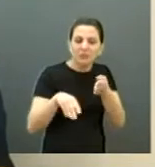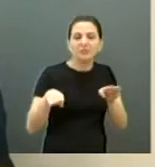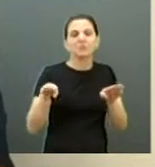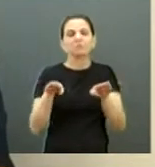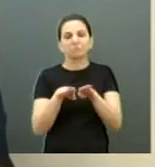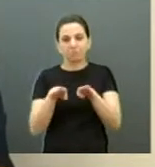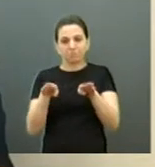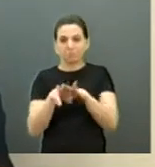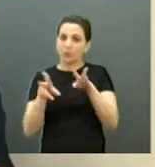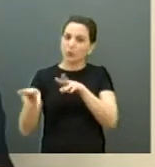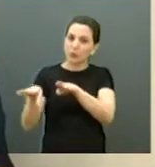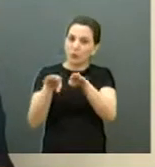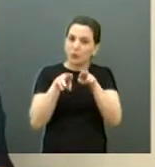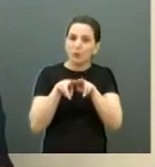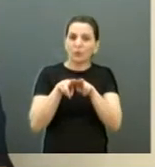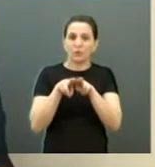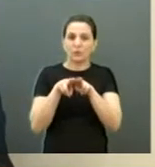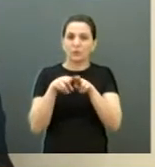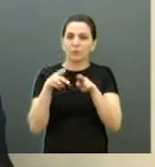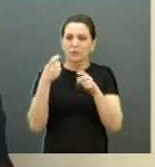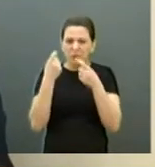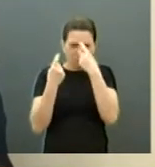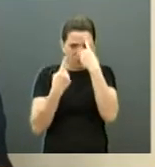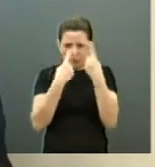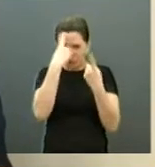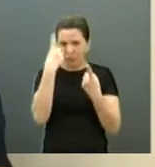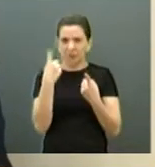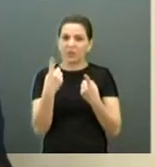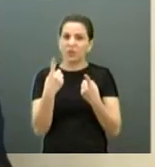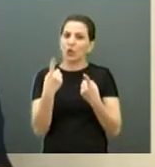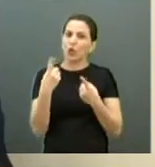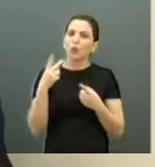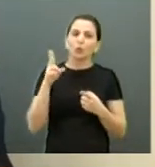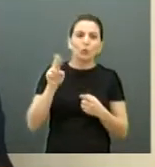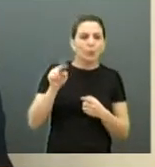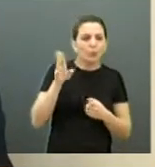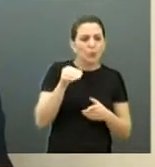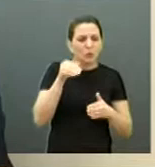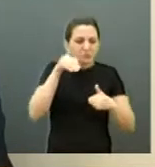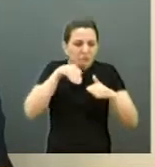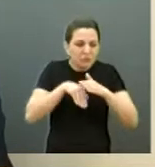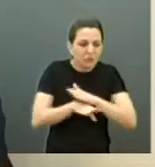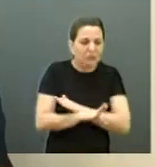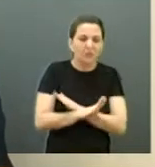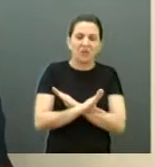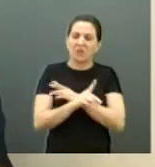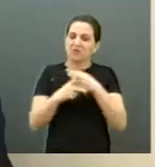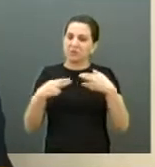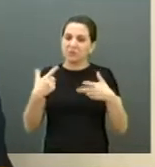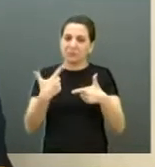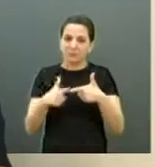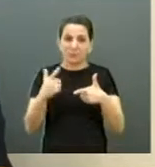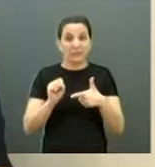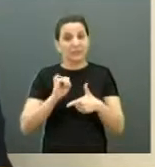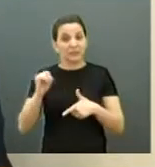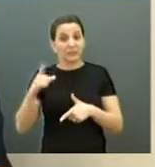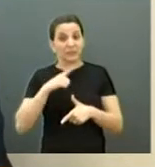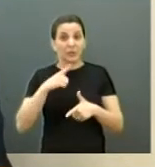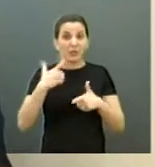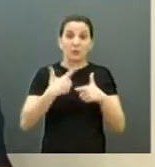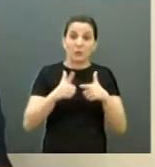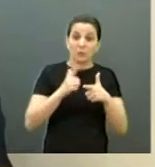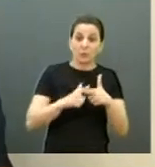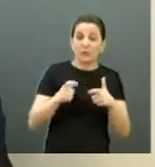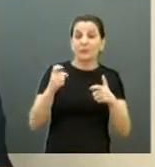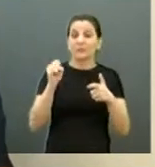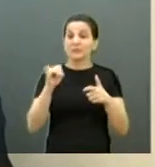é porque nós não queremos que tenha dúvida eu nunca vou empurrar a sujeira para baixo do tapete se nós temos problemas sérios e nós temos